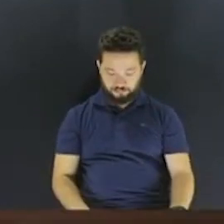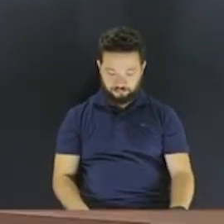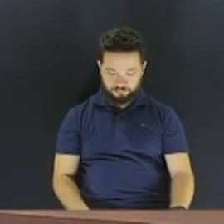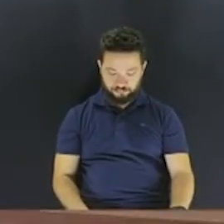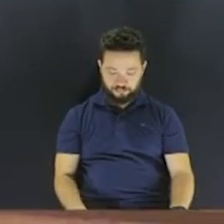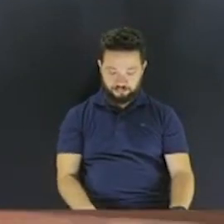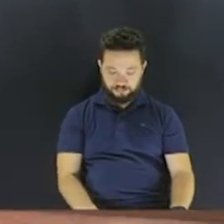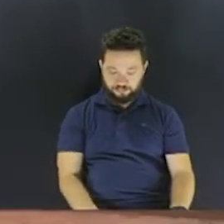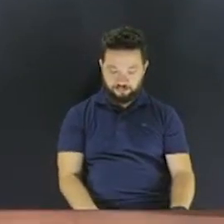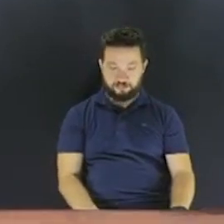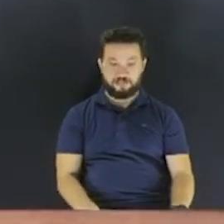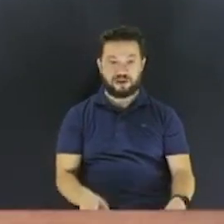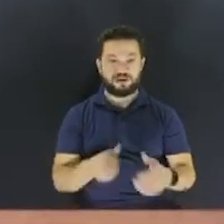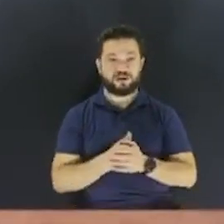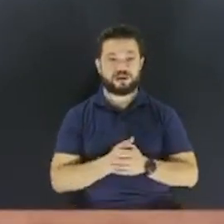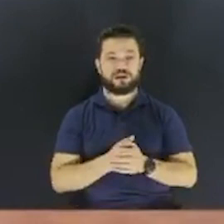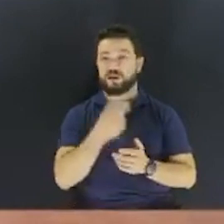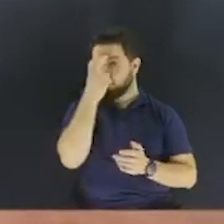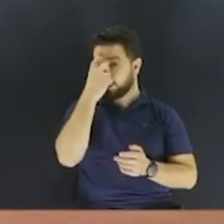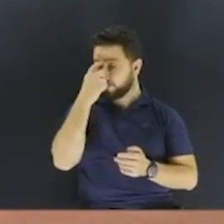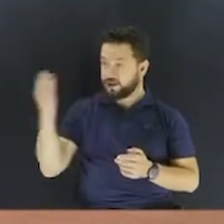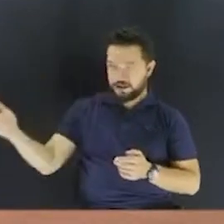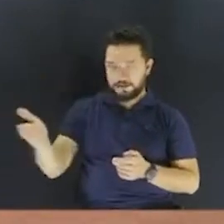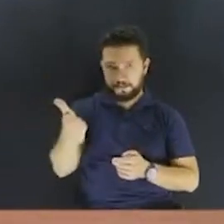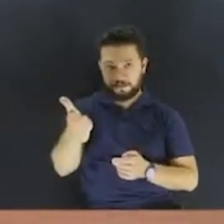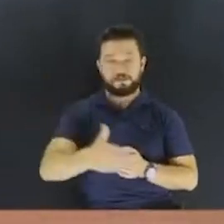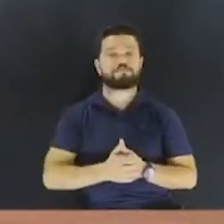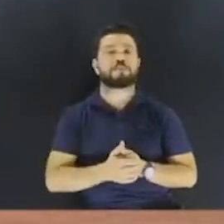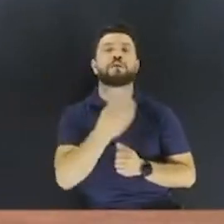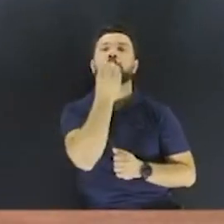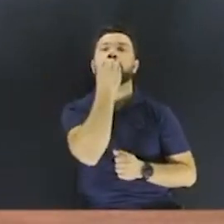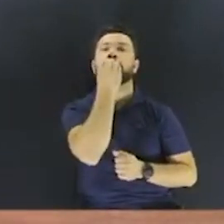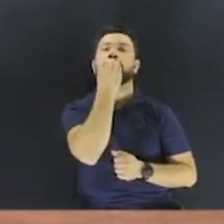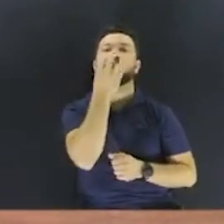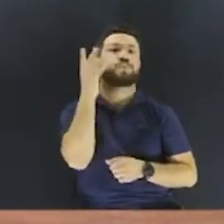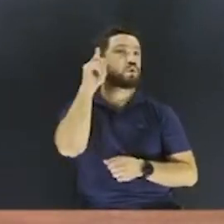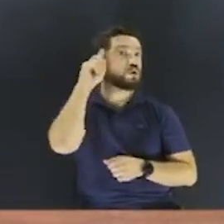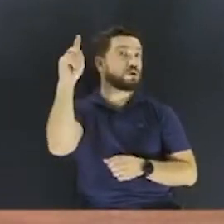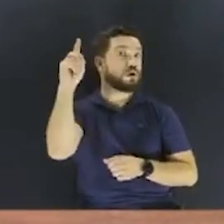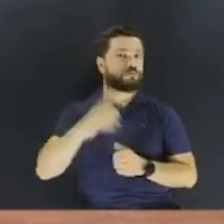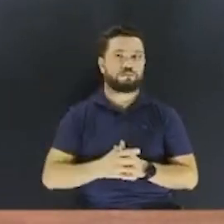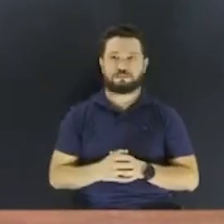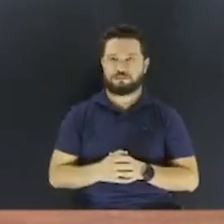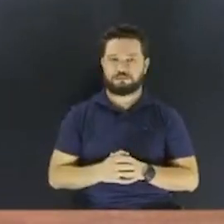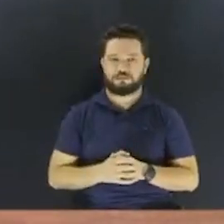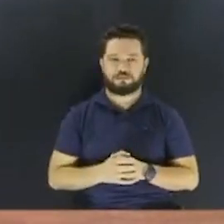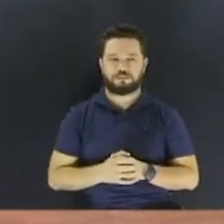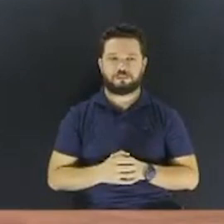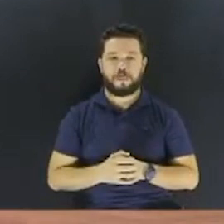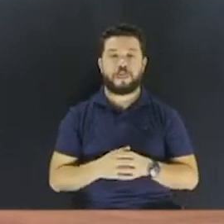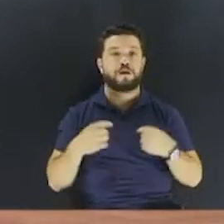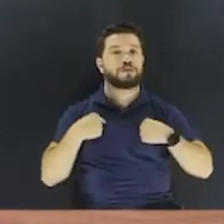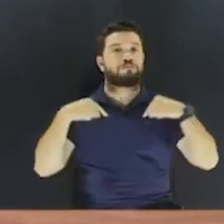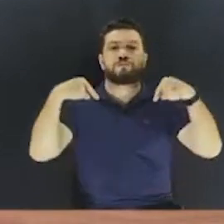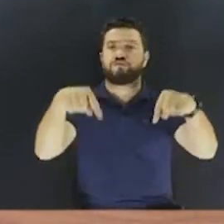dia senhores vereadores senhores servidores dessa casa senhor presidente Marcelo faquinello Hoje eu queria falar sobre o